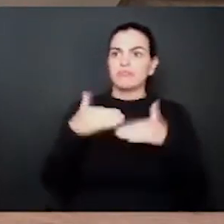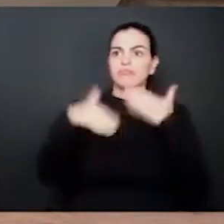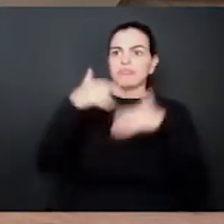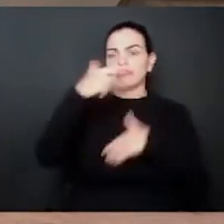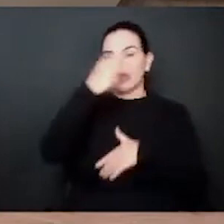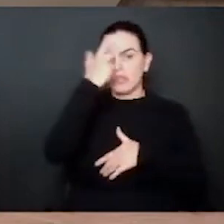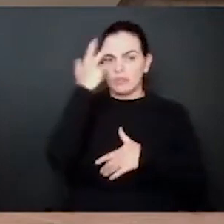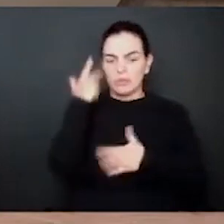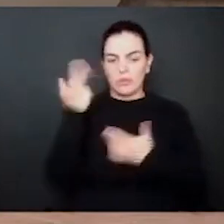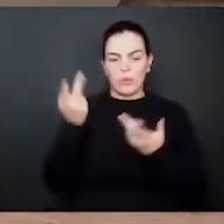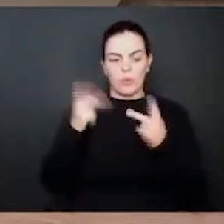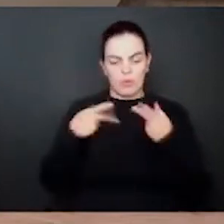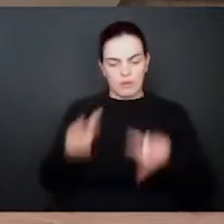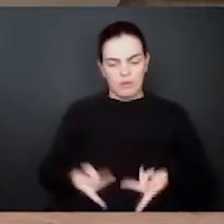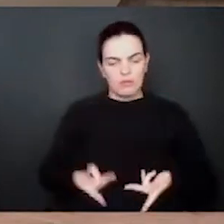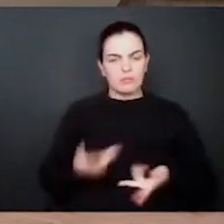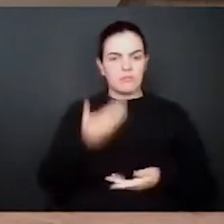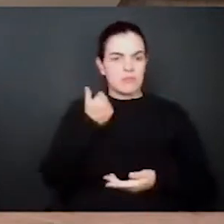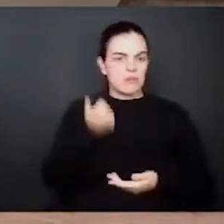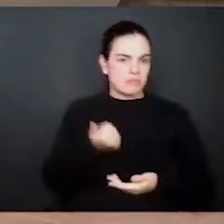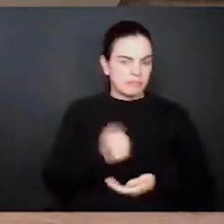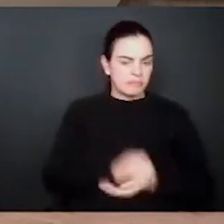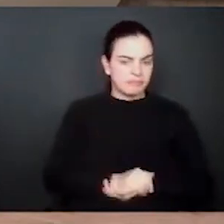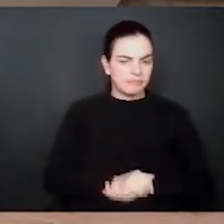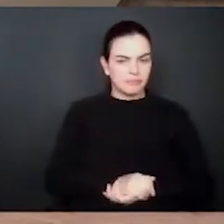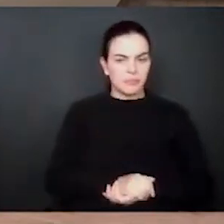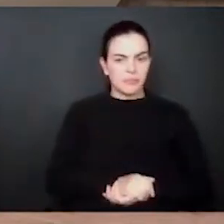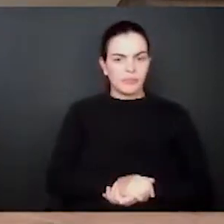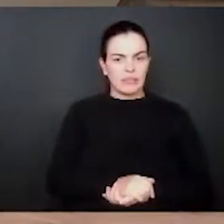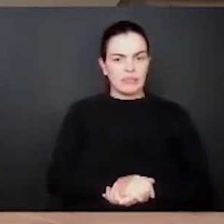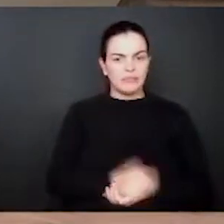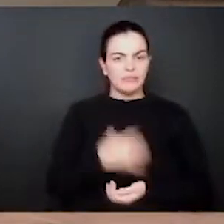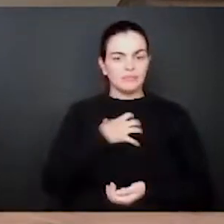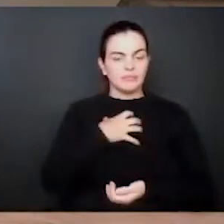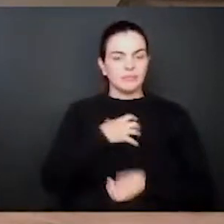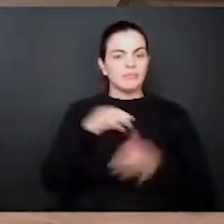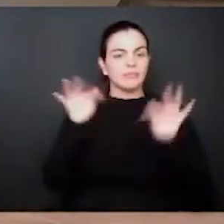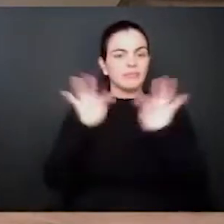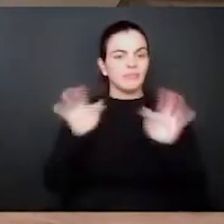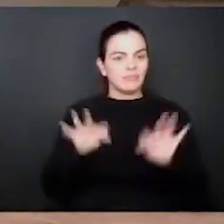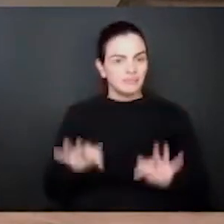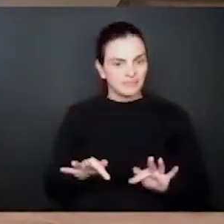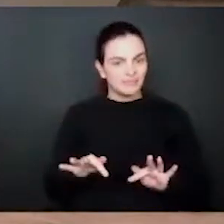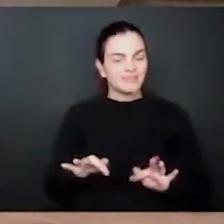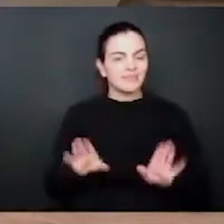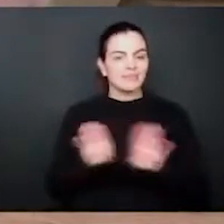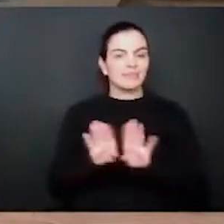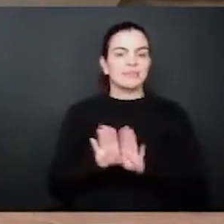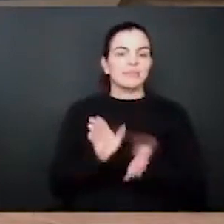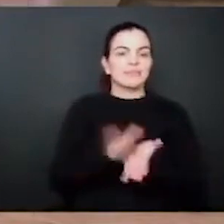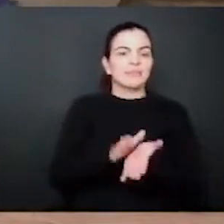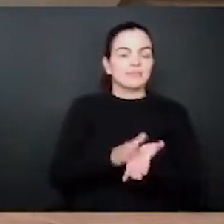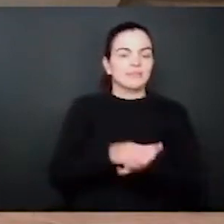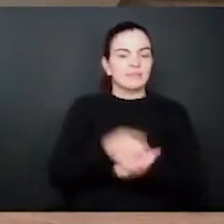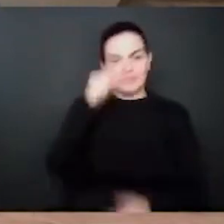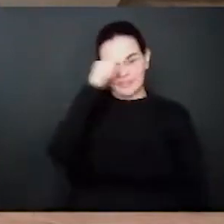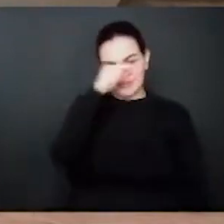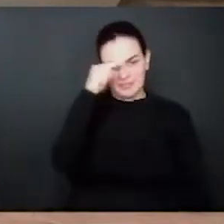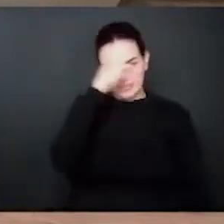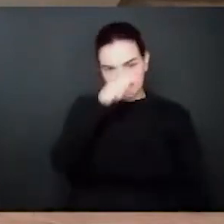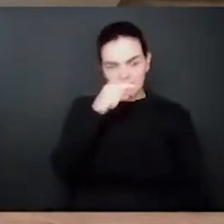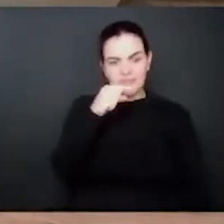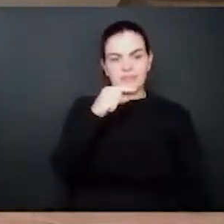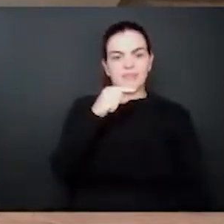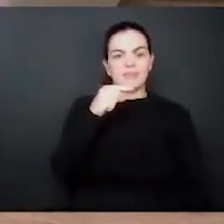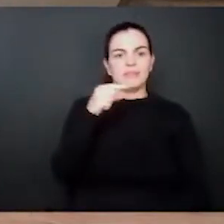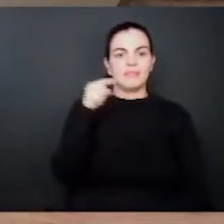melhores. E eu fico feliz, vereador Dalton, e também parabenizo o vereador Tico Kuzma, o presidente desta casa,